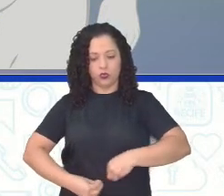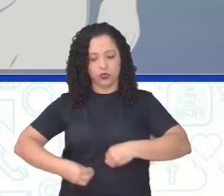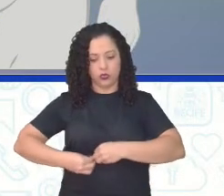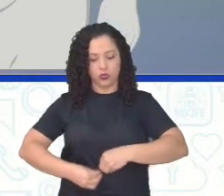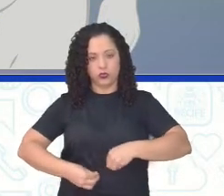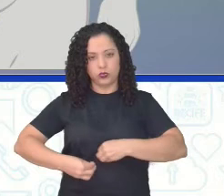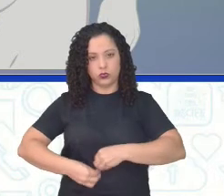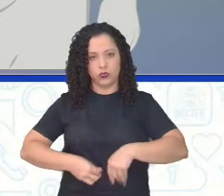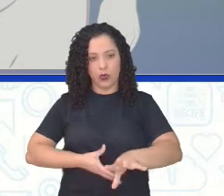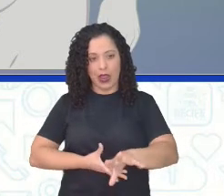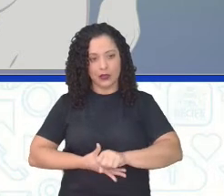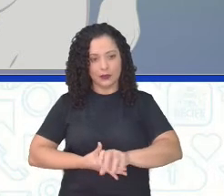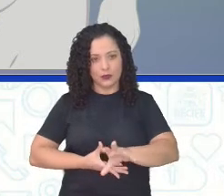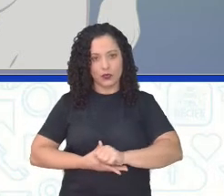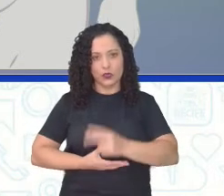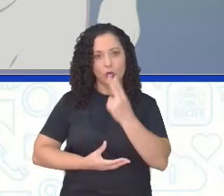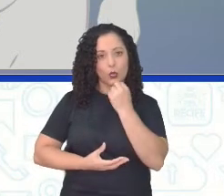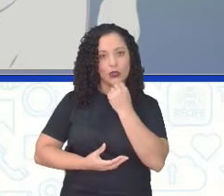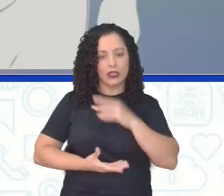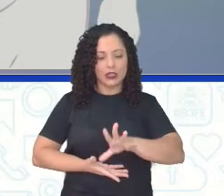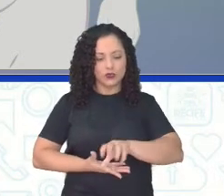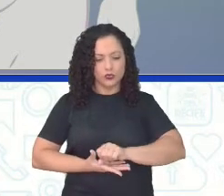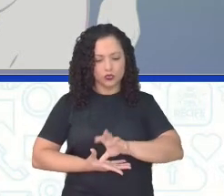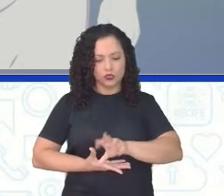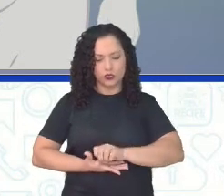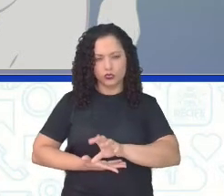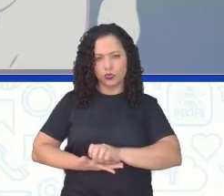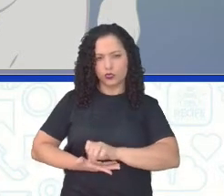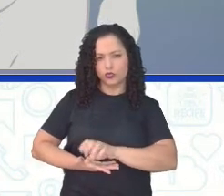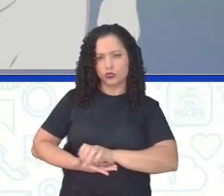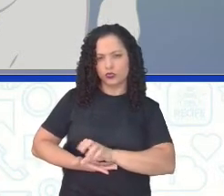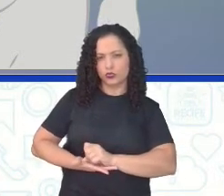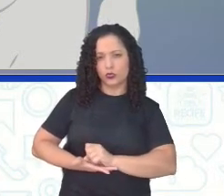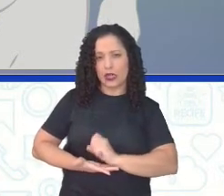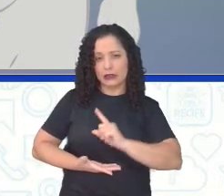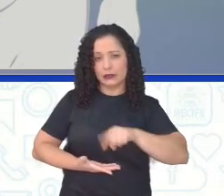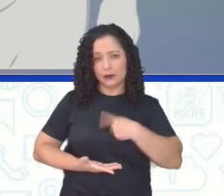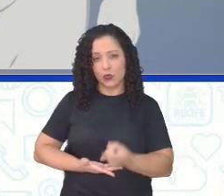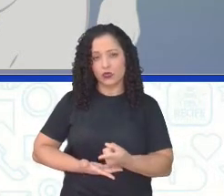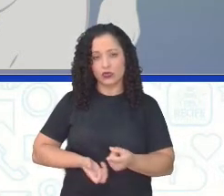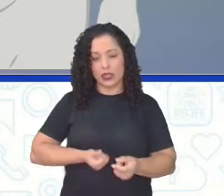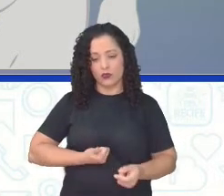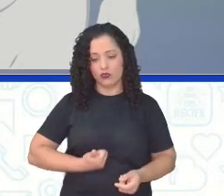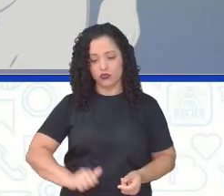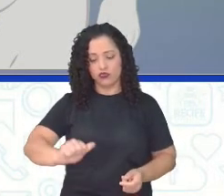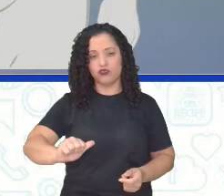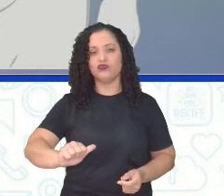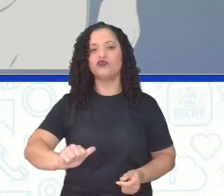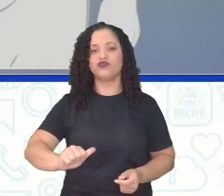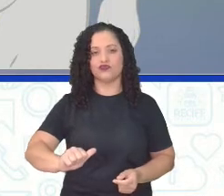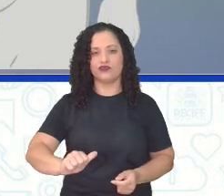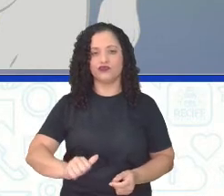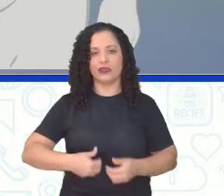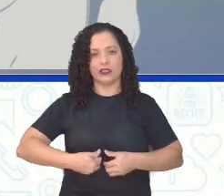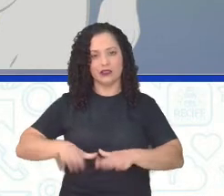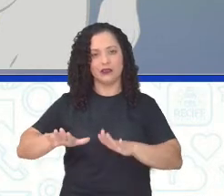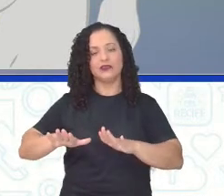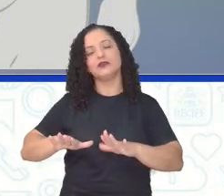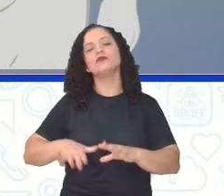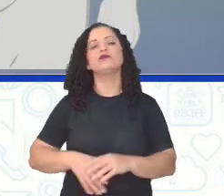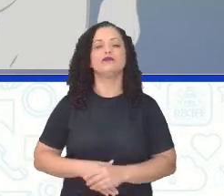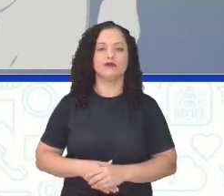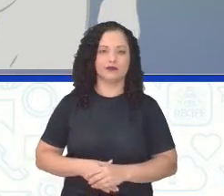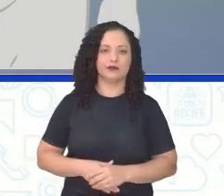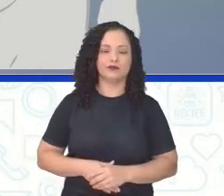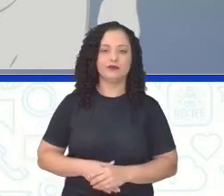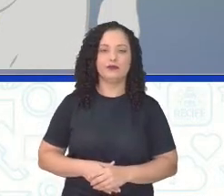através do intestino grosso, reto, ânus, e vai colocar para fora porque não foi bem digerido ou é a base de fibra que, por